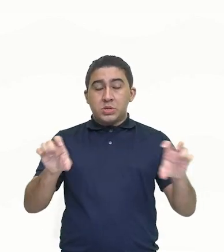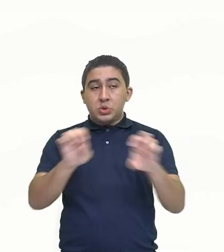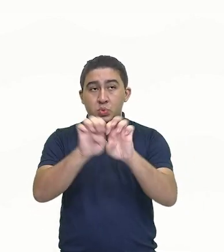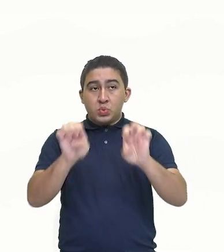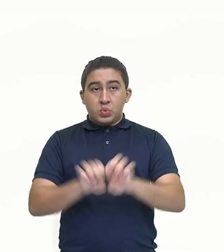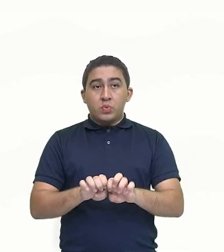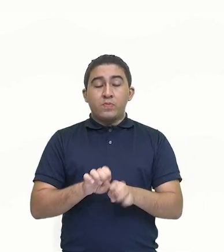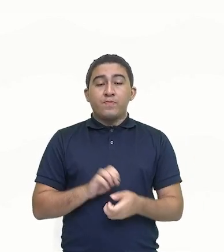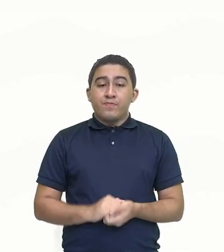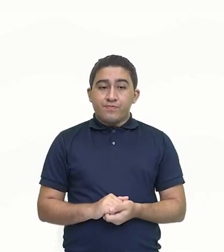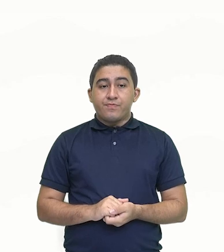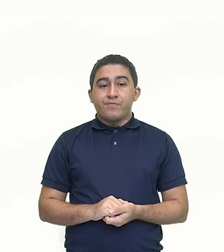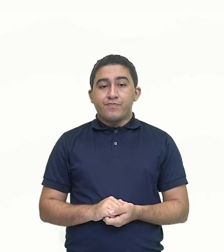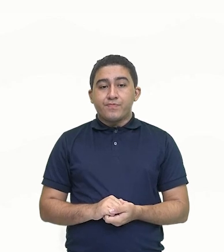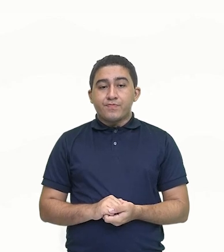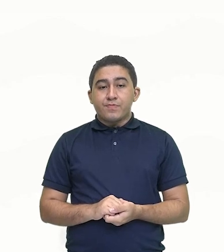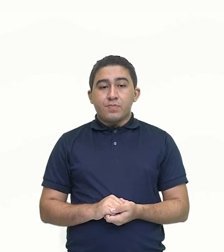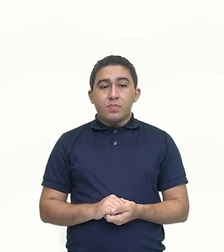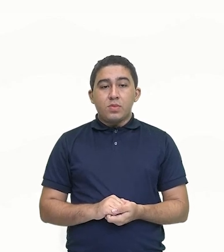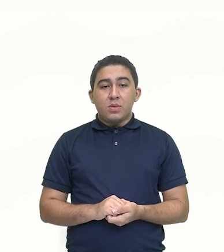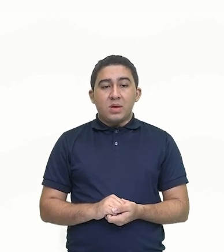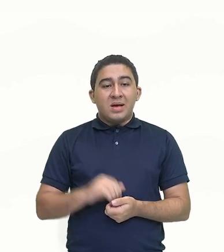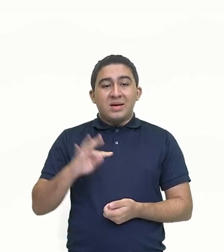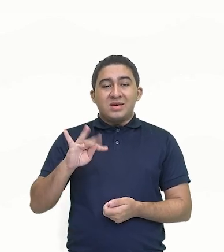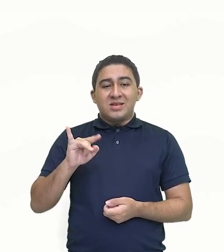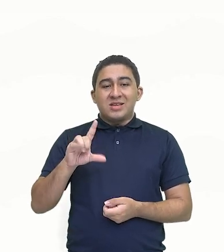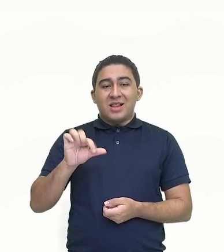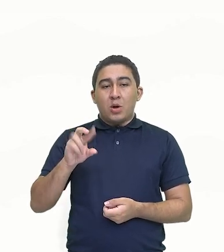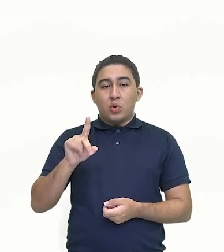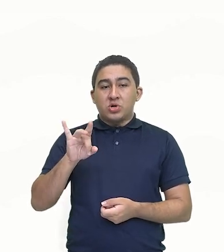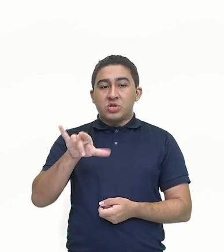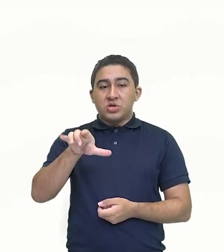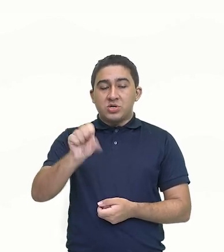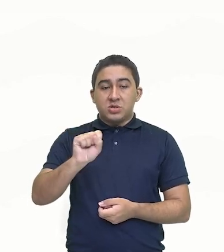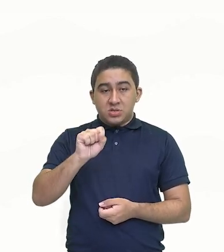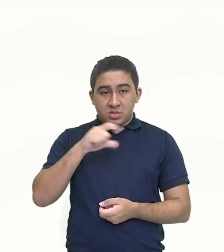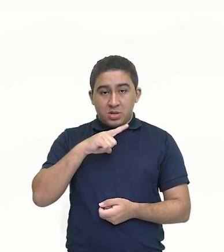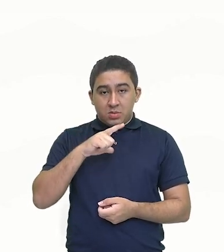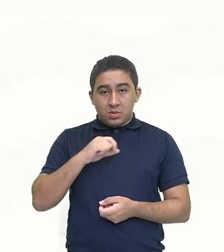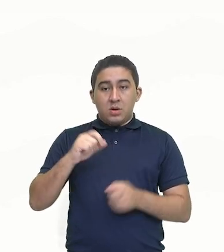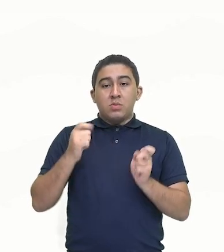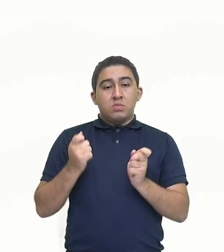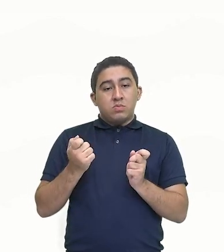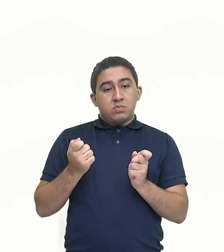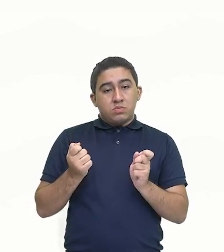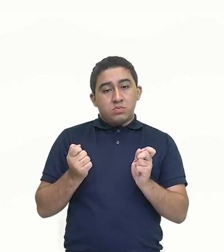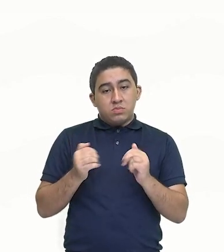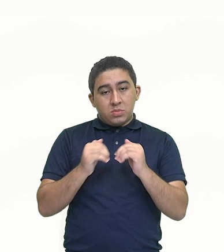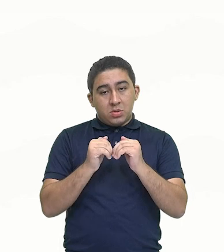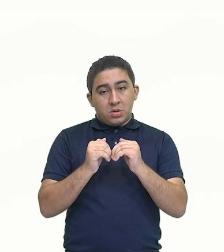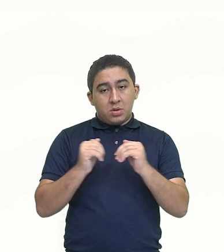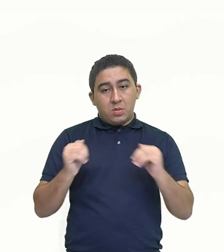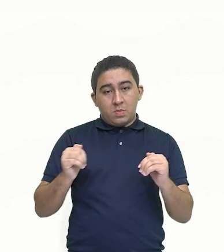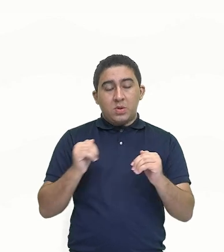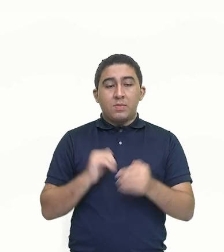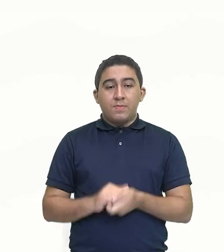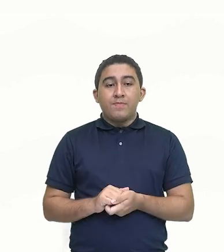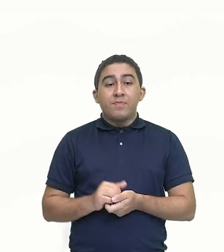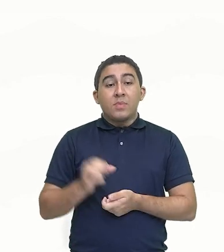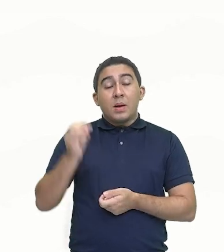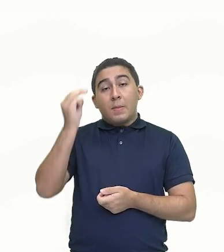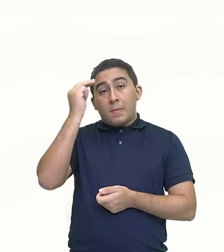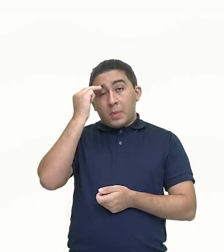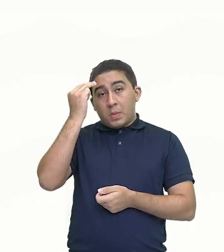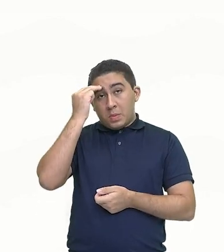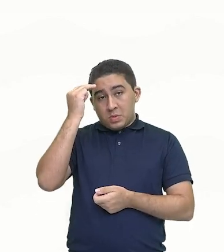Nos xilacoides, as moléculas de água elas vão ser decompostas. Gravem bem esse nome, fotólise, né?